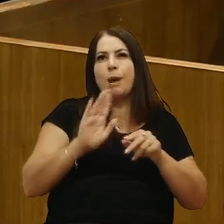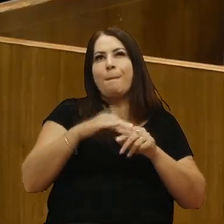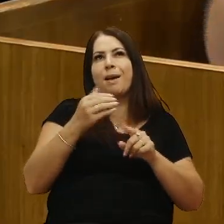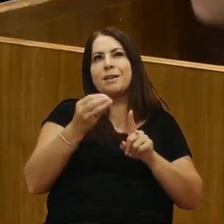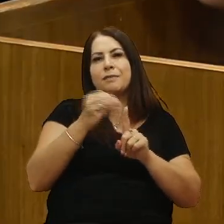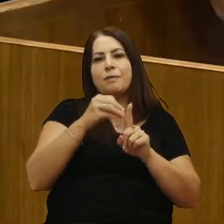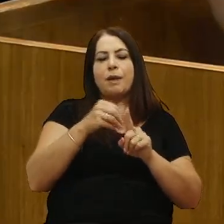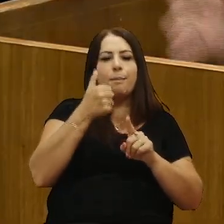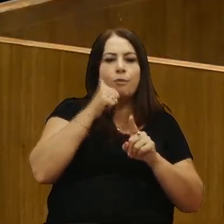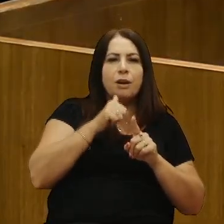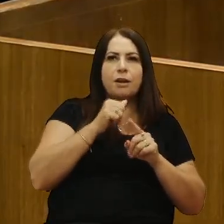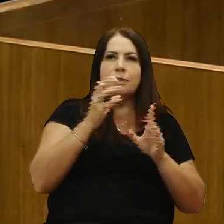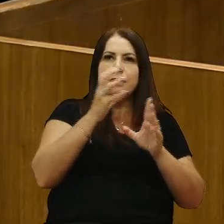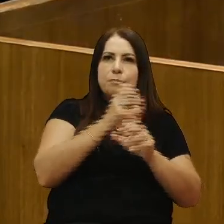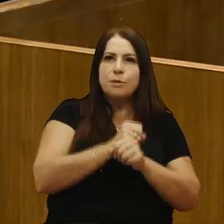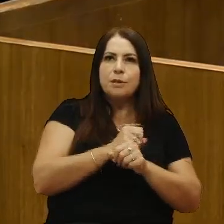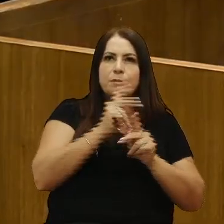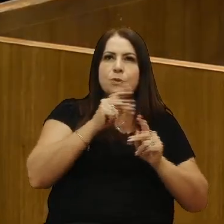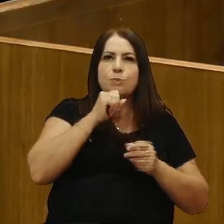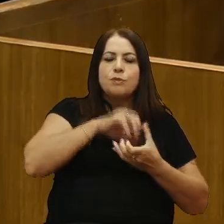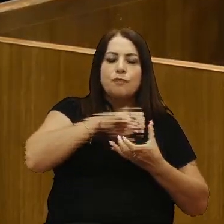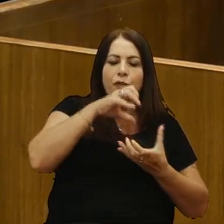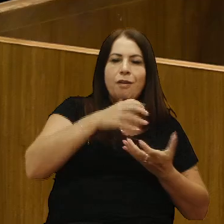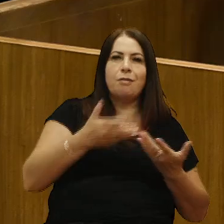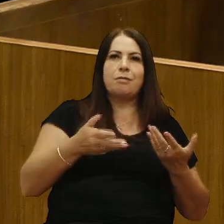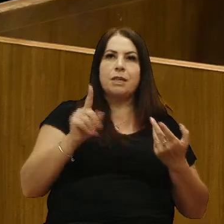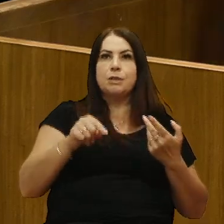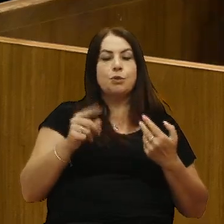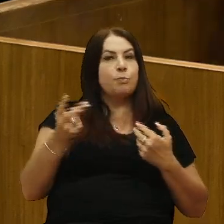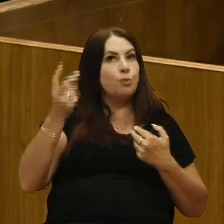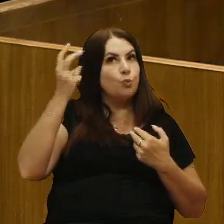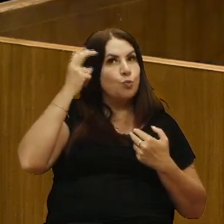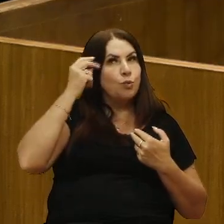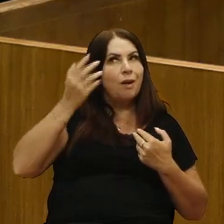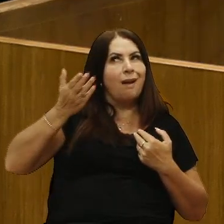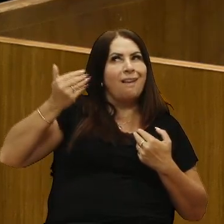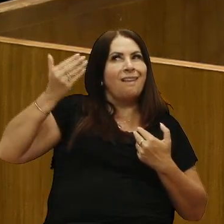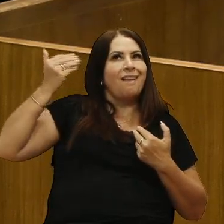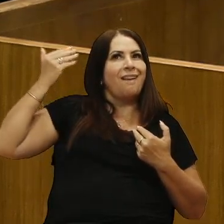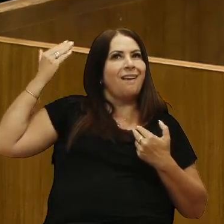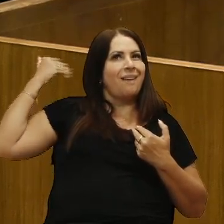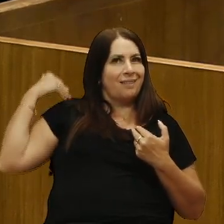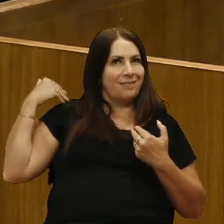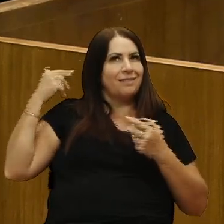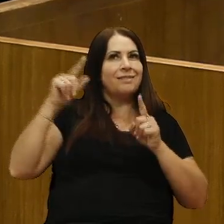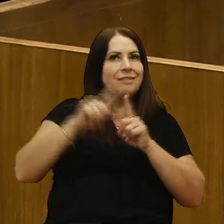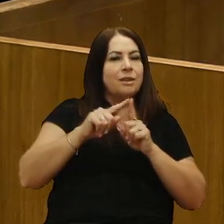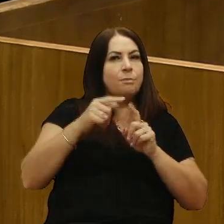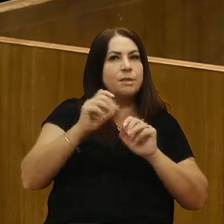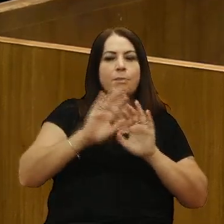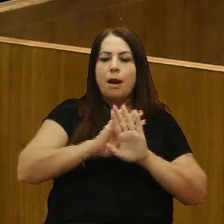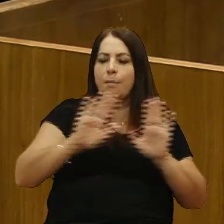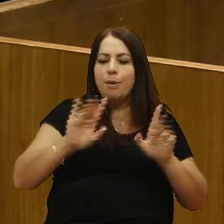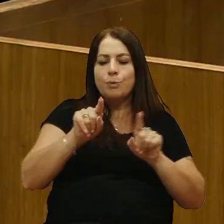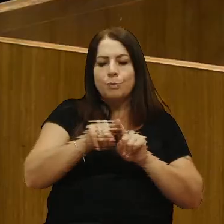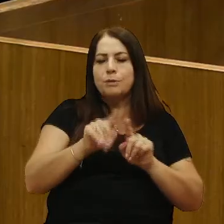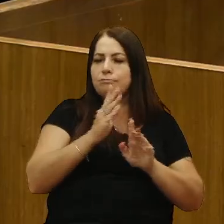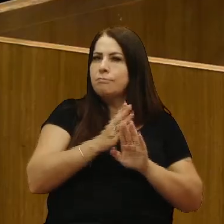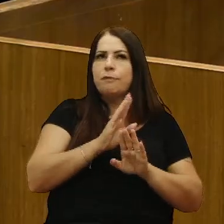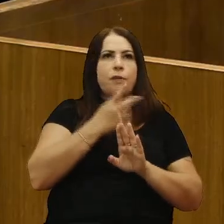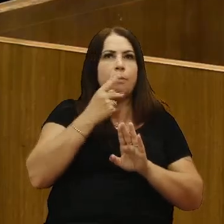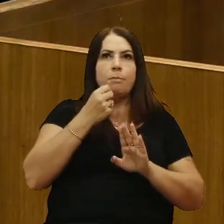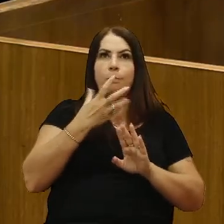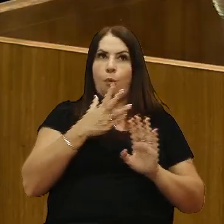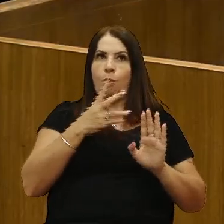entram as mulheres, os animais, as pessoas idosas, enfim. Isso é uma cultura que vem lá de trás, né? Nós precisamos quebrar isso dizendo que, bom,